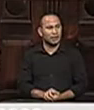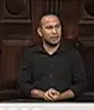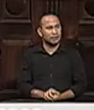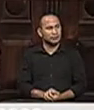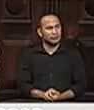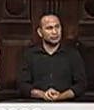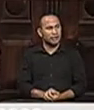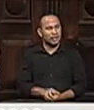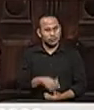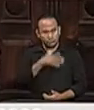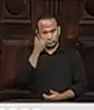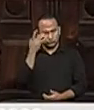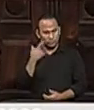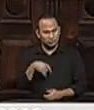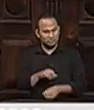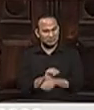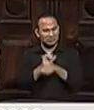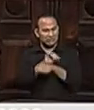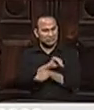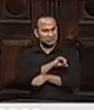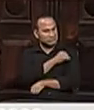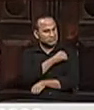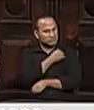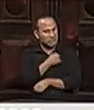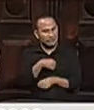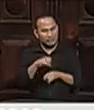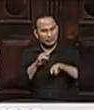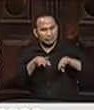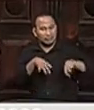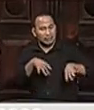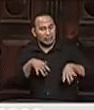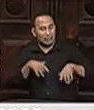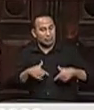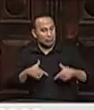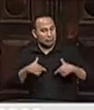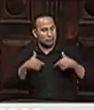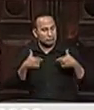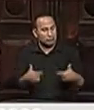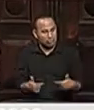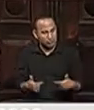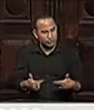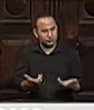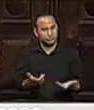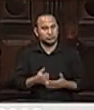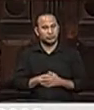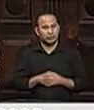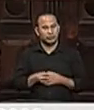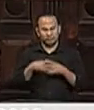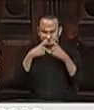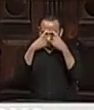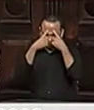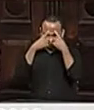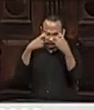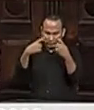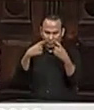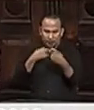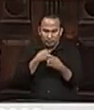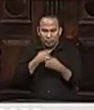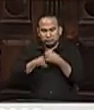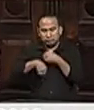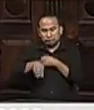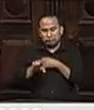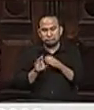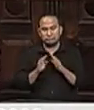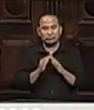estado do Rio de Janeiro estão largados e entregues à própria sorte, à sanha de criminosos. Não podem sair de casa